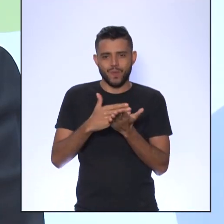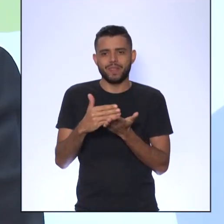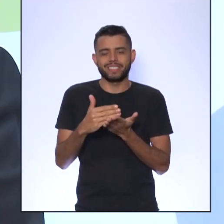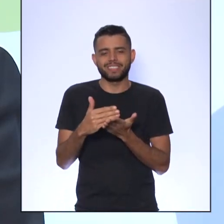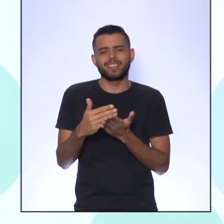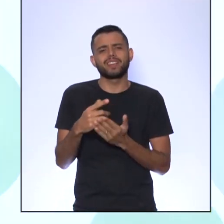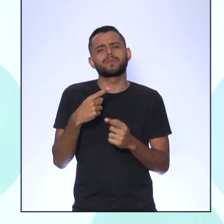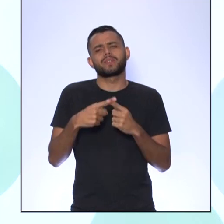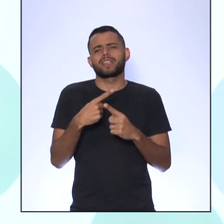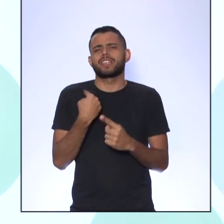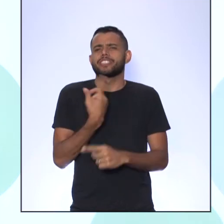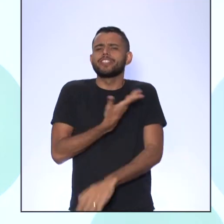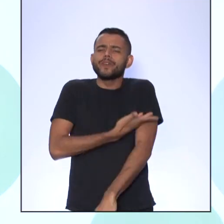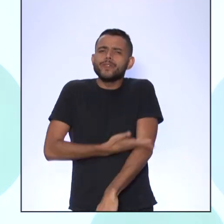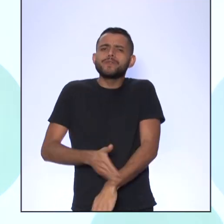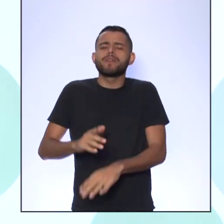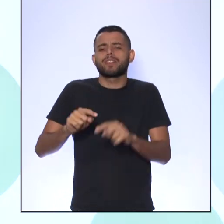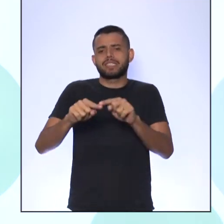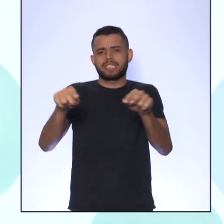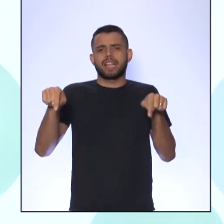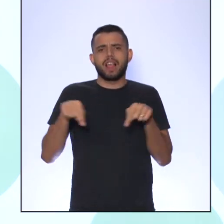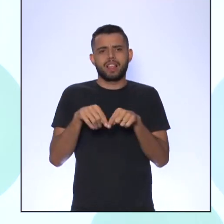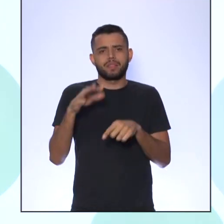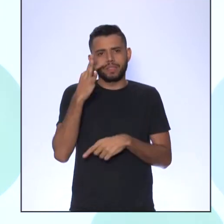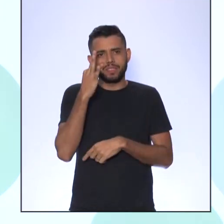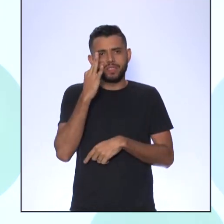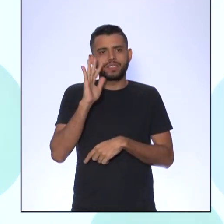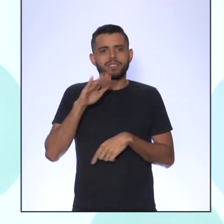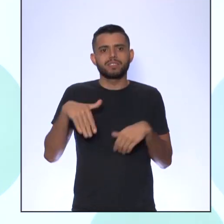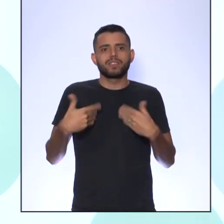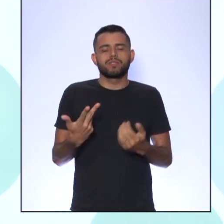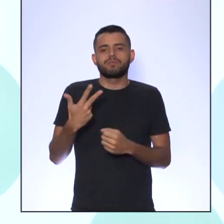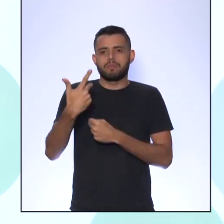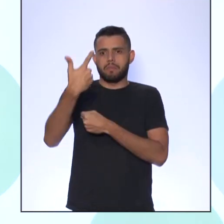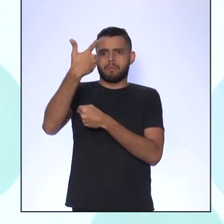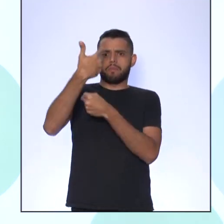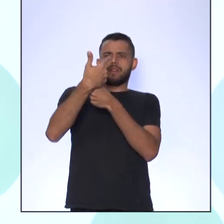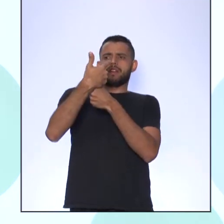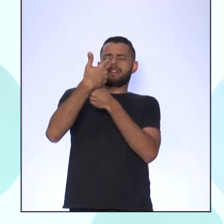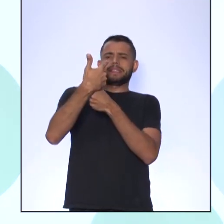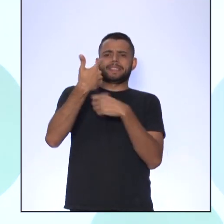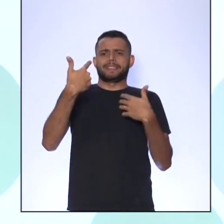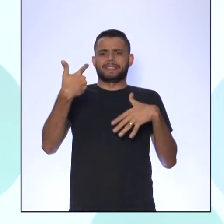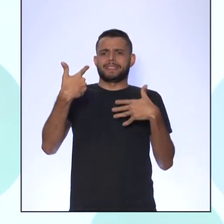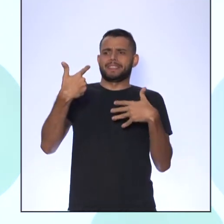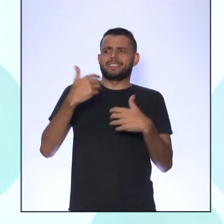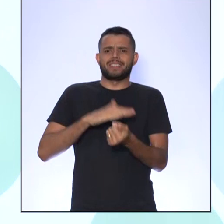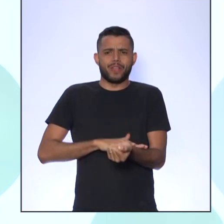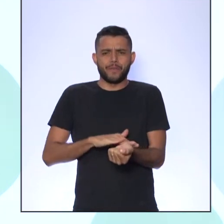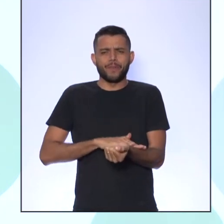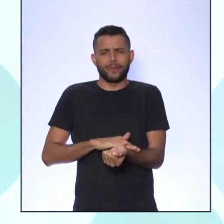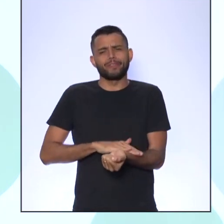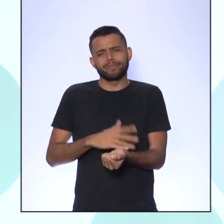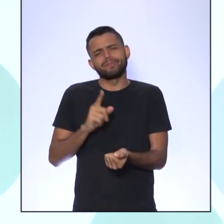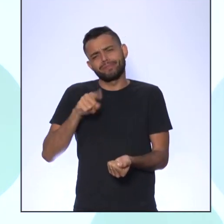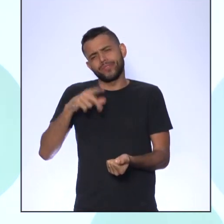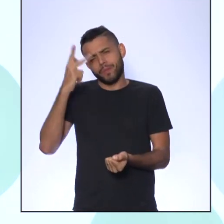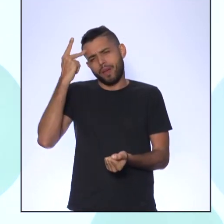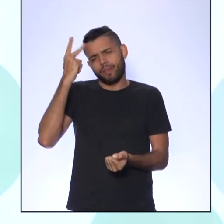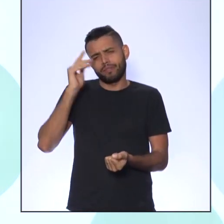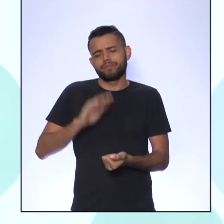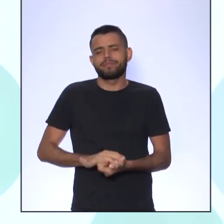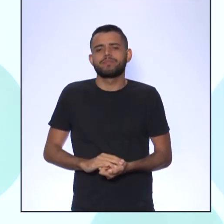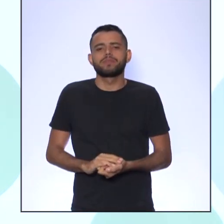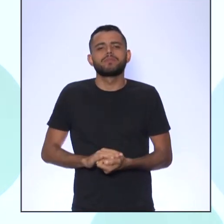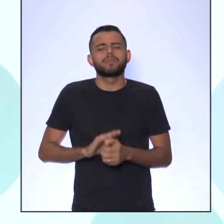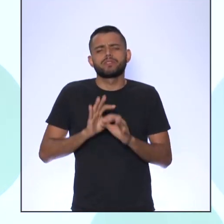gente está acostumado com a sala de aula, mas quando você fica na frente de uma câmera, parece que as coisas mudam, né? Fica um pouquinho diferente. Não, mas foi excelente,